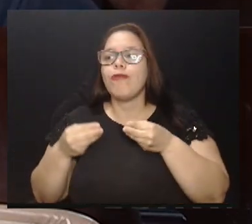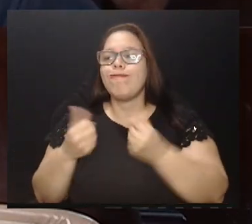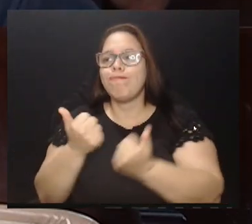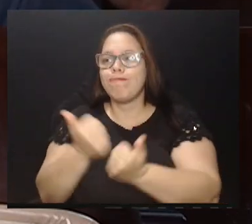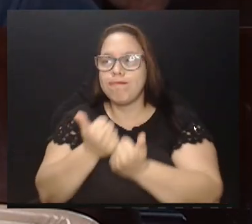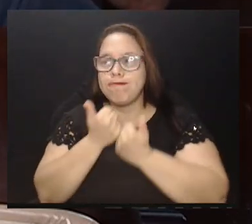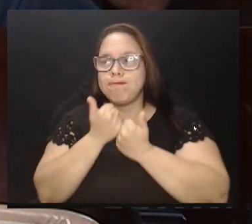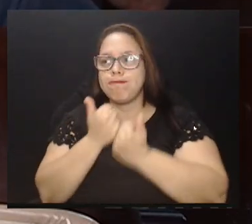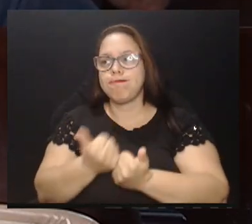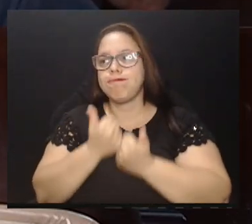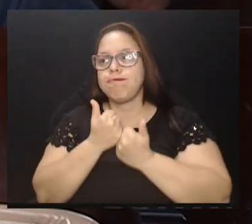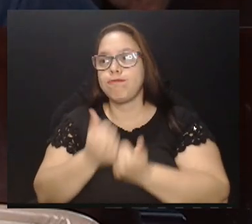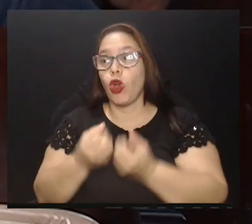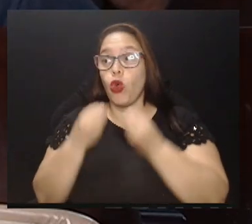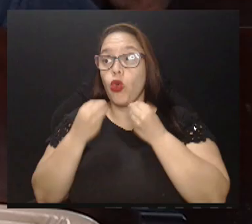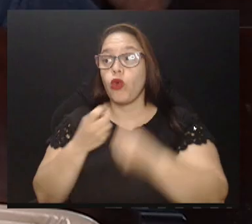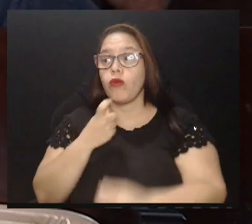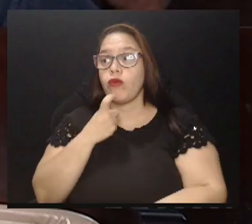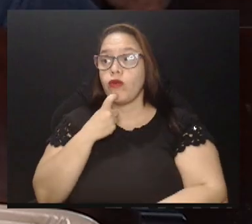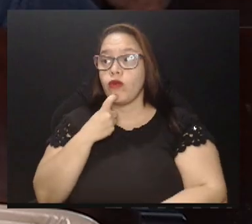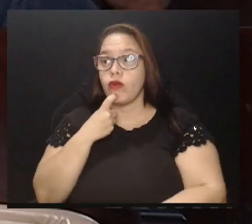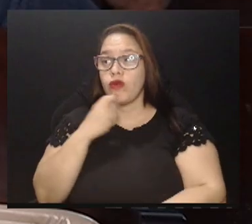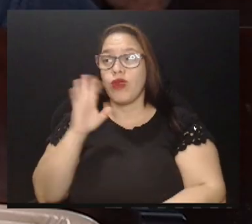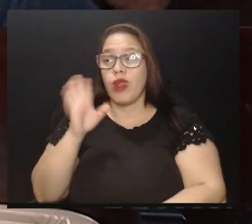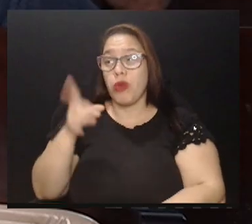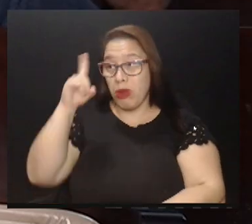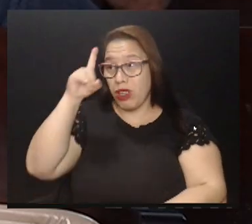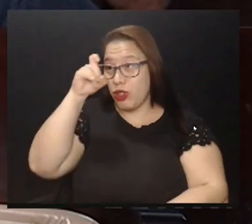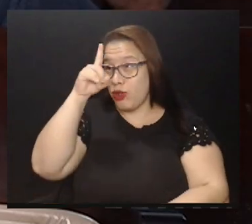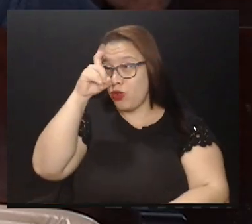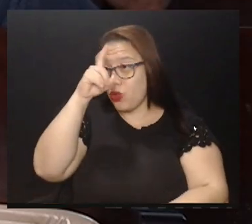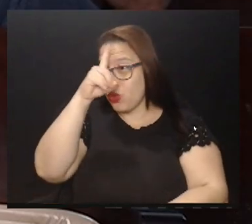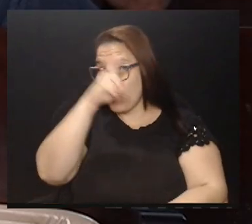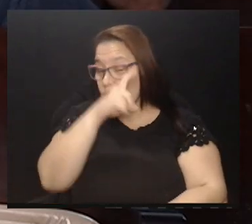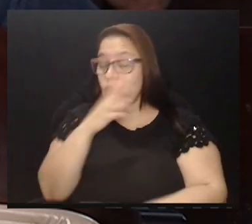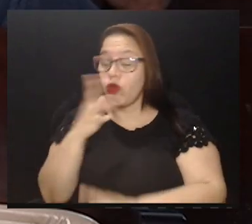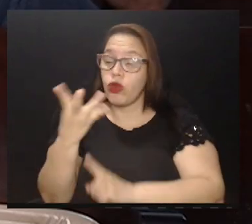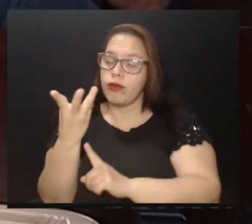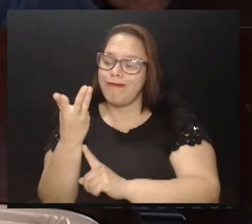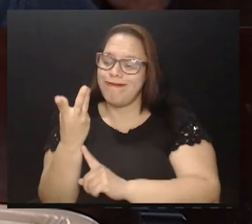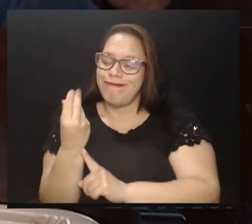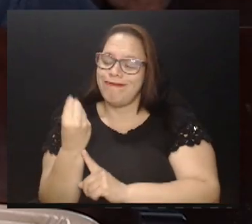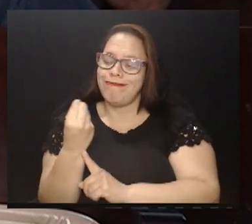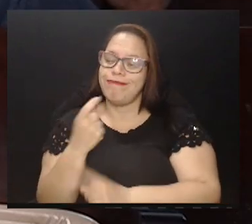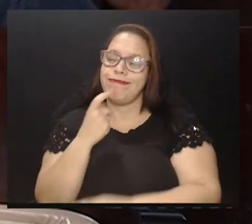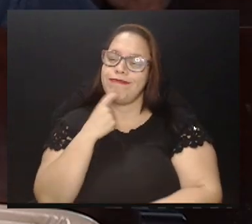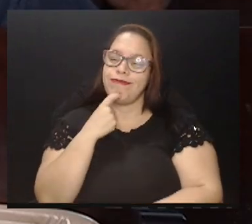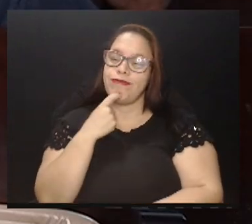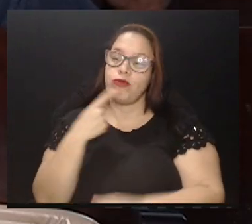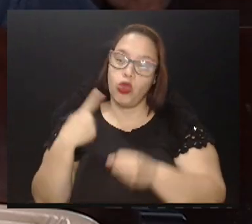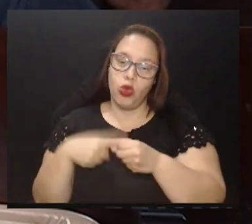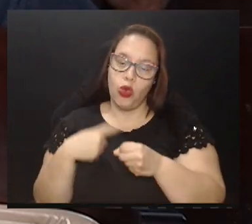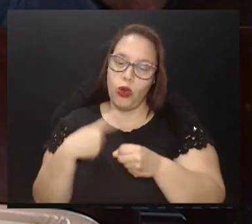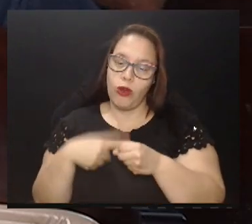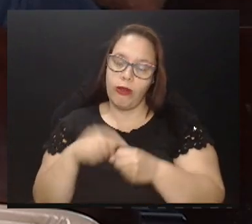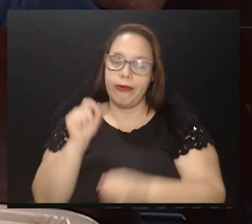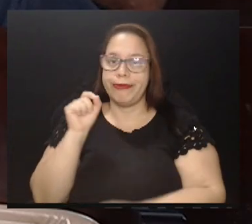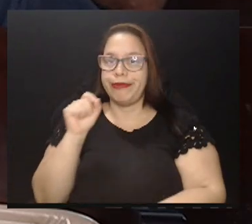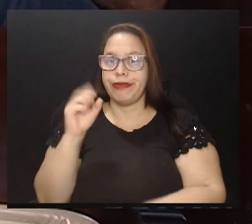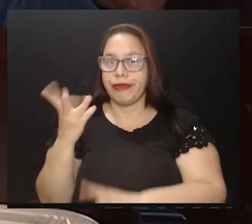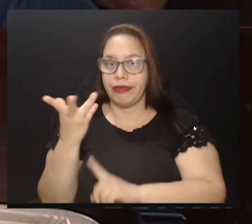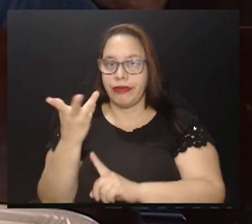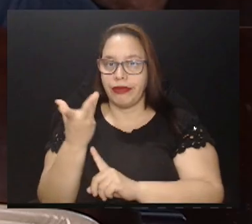É muito mais difícil você ser um artista numa cidade interior do que ser um artista na